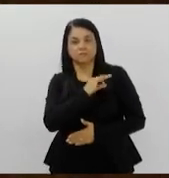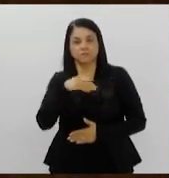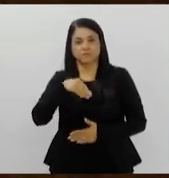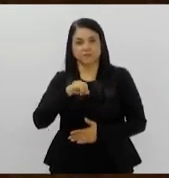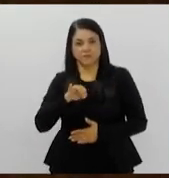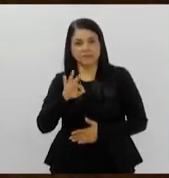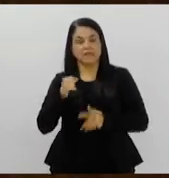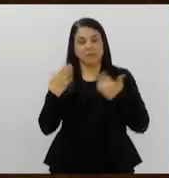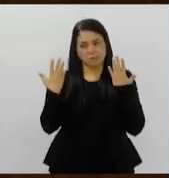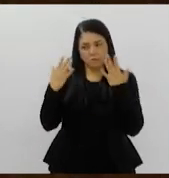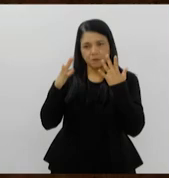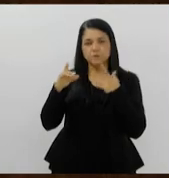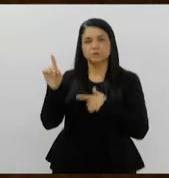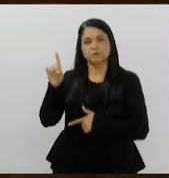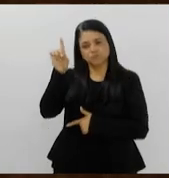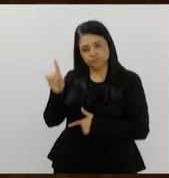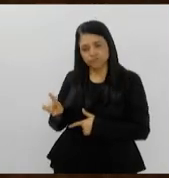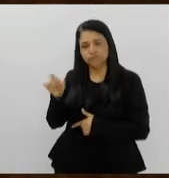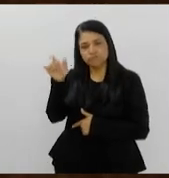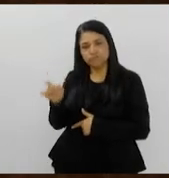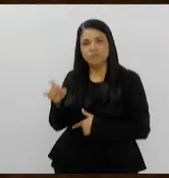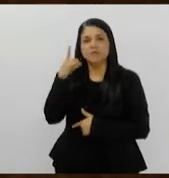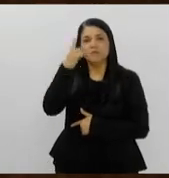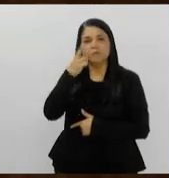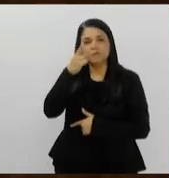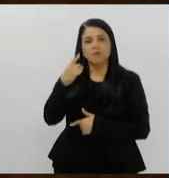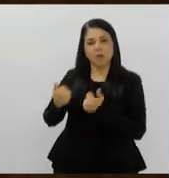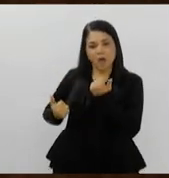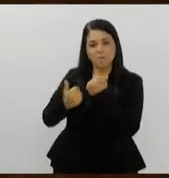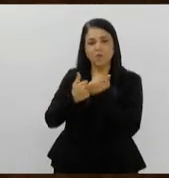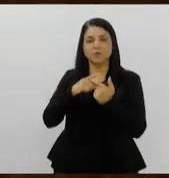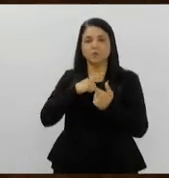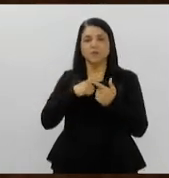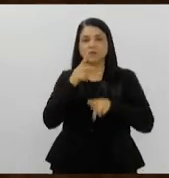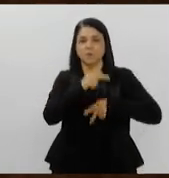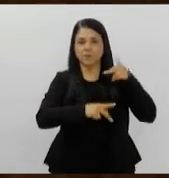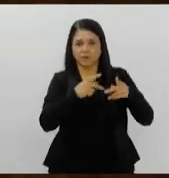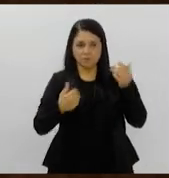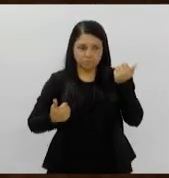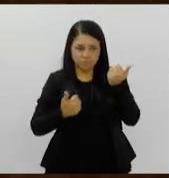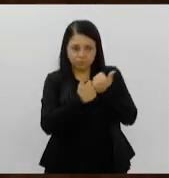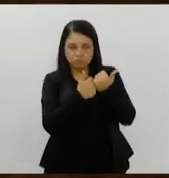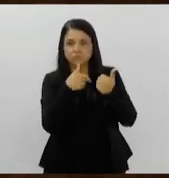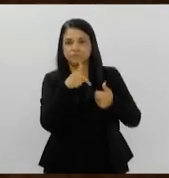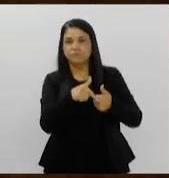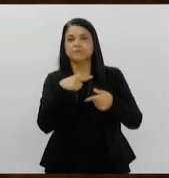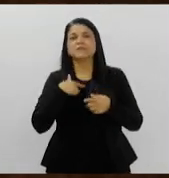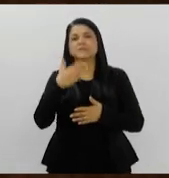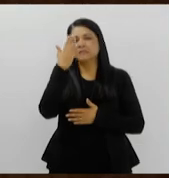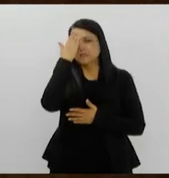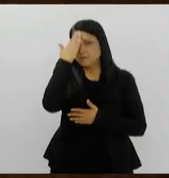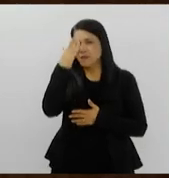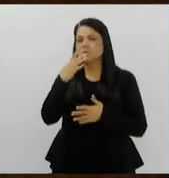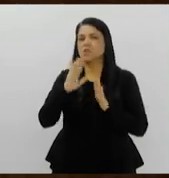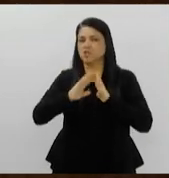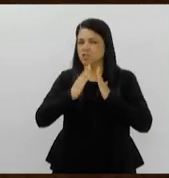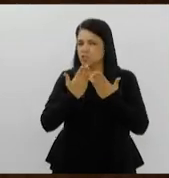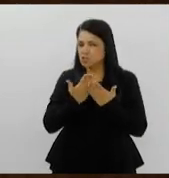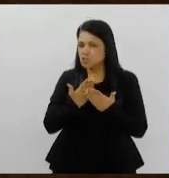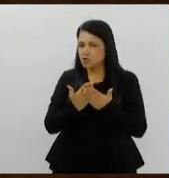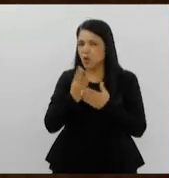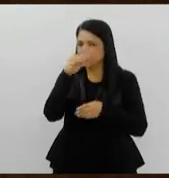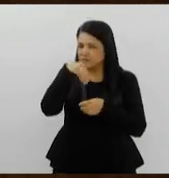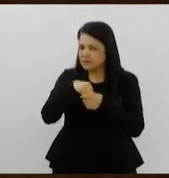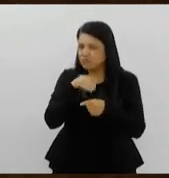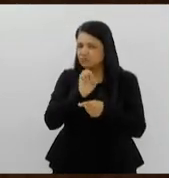deputado e, com certeza, terá o meu apoio e terá o apoio da população, porque nós sabemos como está hoje a educação dentro do